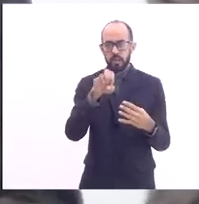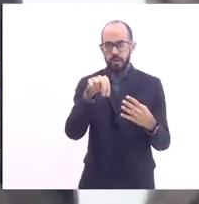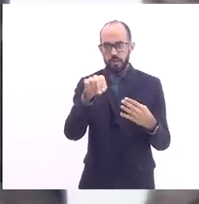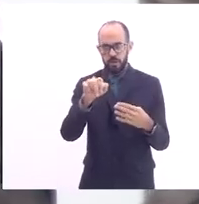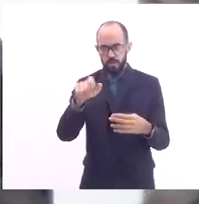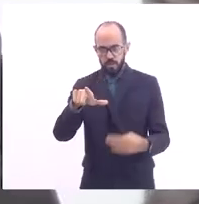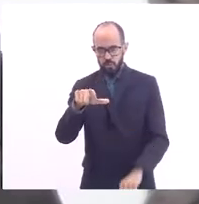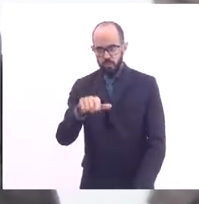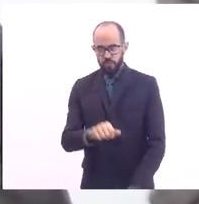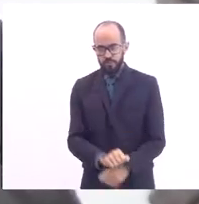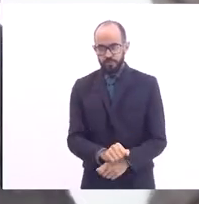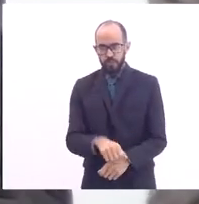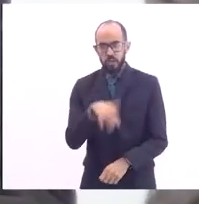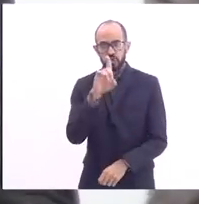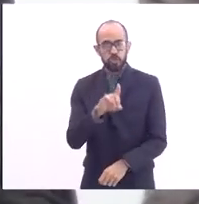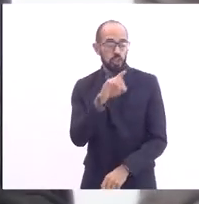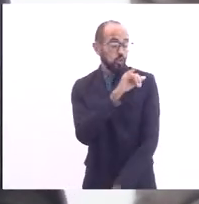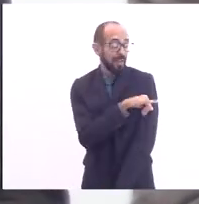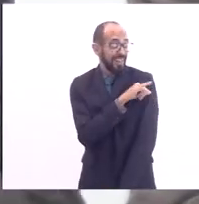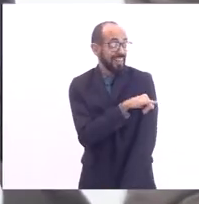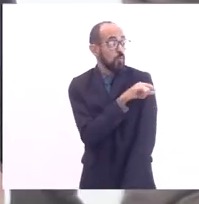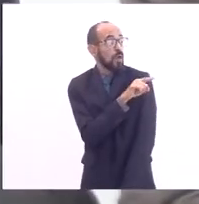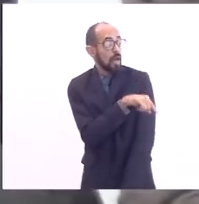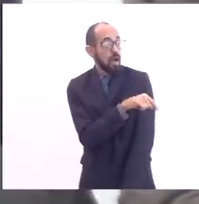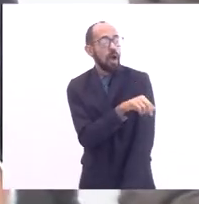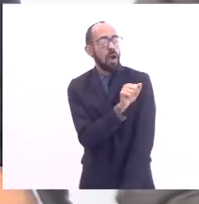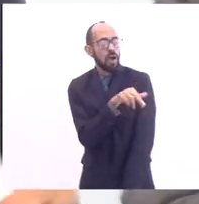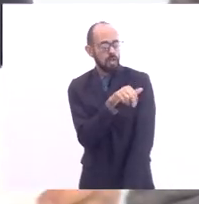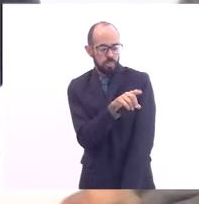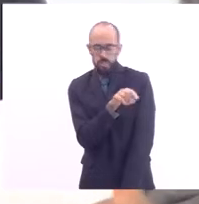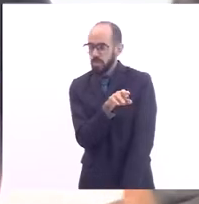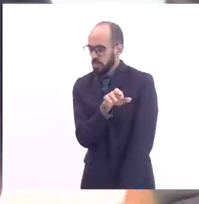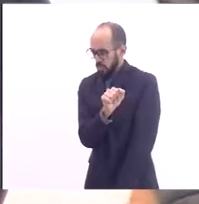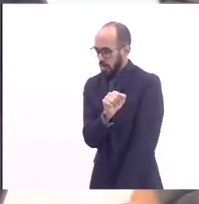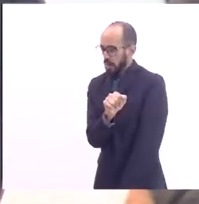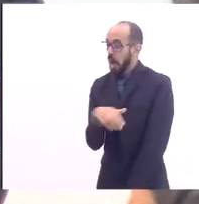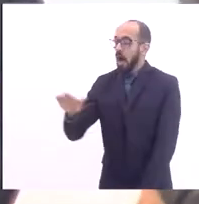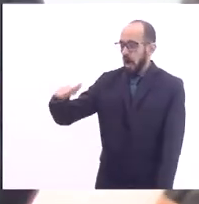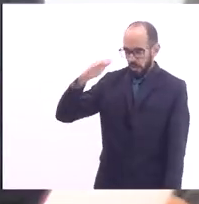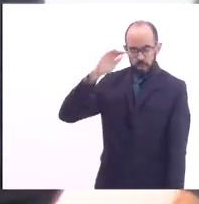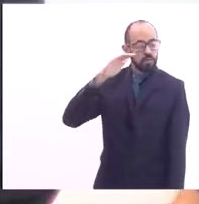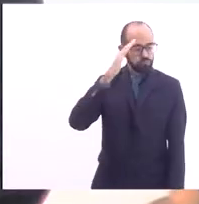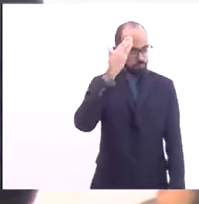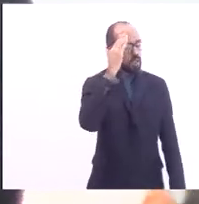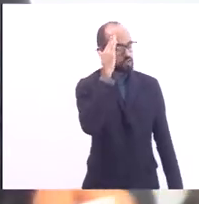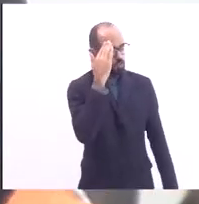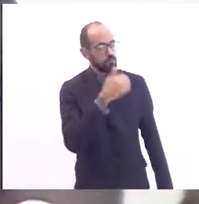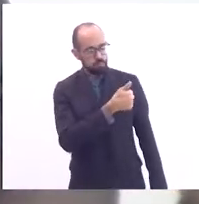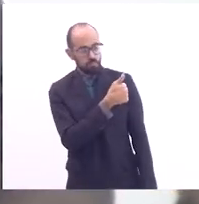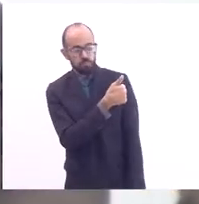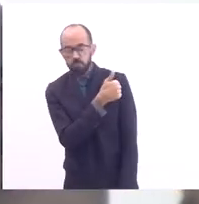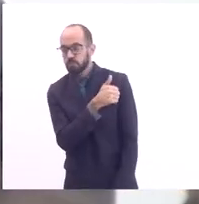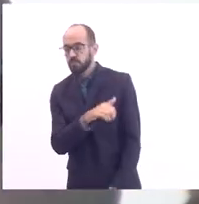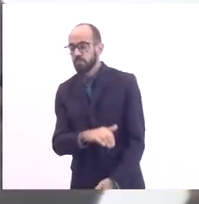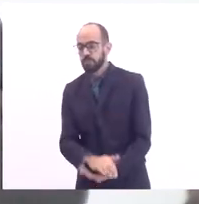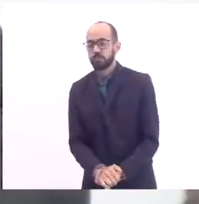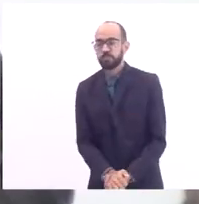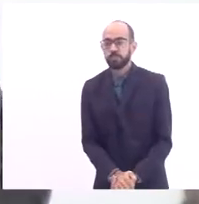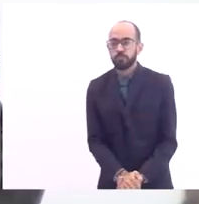né? Ah, tá. É o diretor do Rio. É Andréia. Andréia. Então, depois...